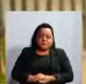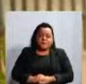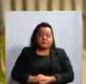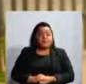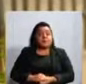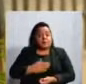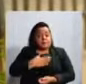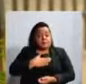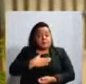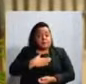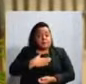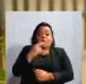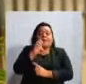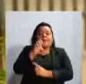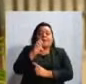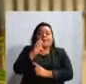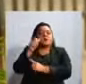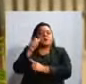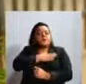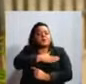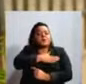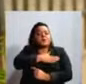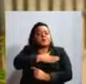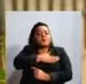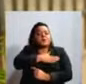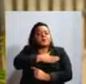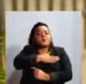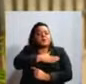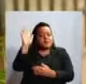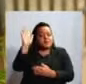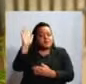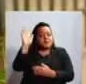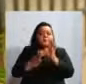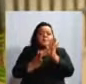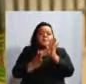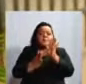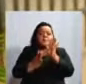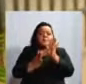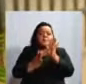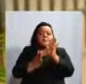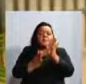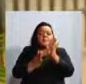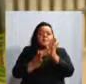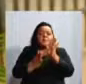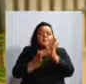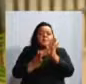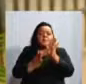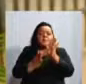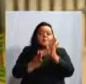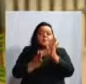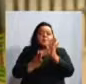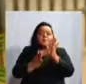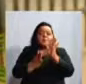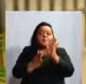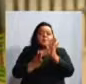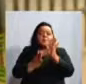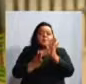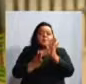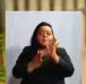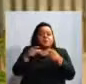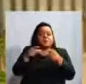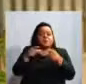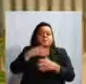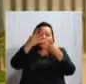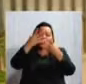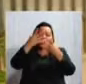Meu nome é Évone e eu gostaria de saber de você, candidato, qual a sua proposta para a área de lazer? Pois as portas que temos estão